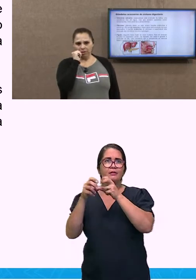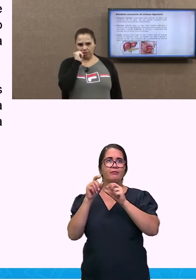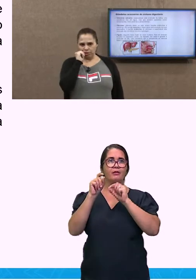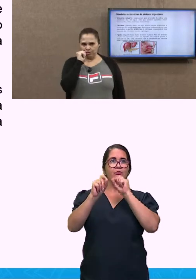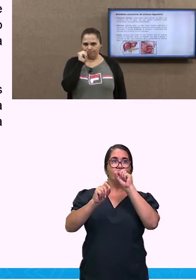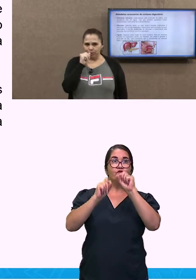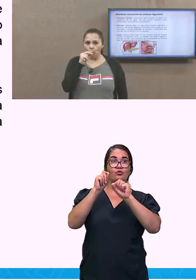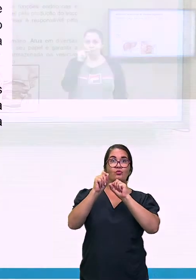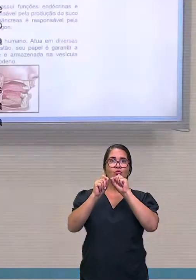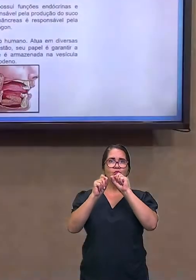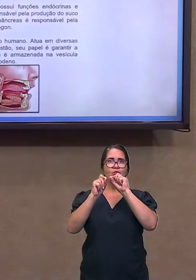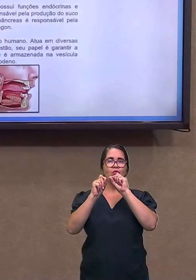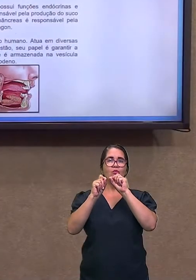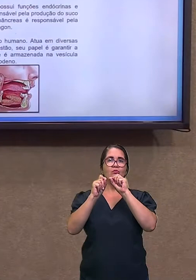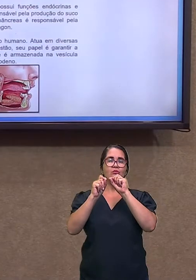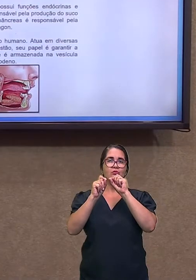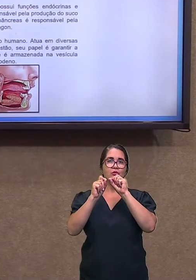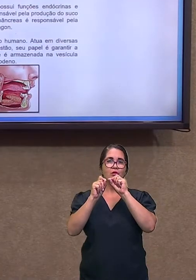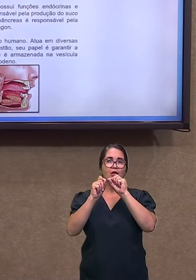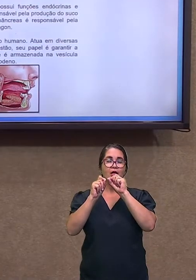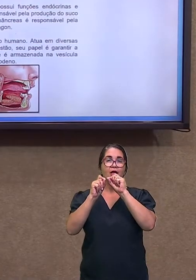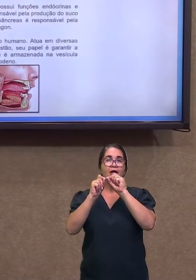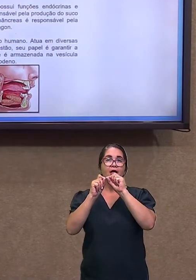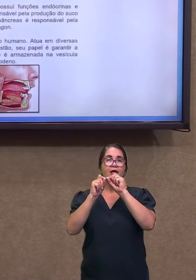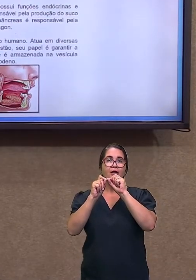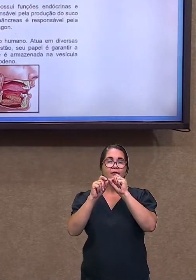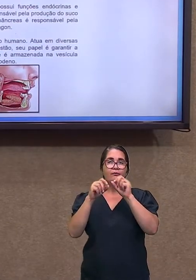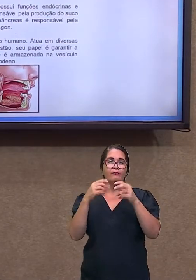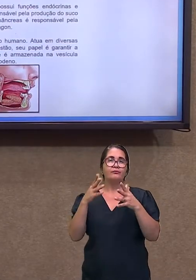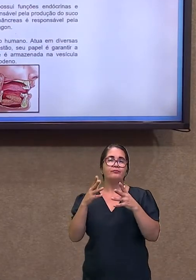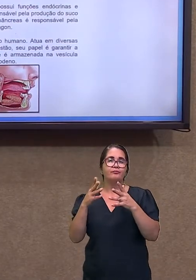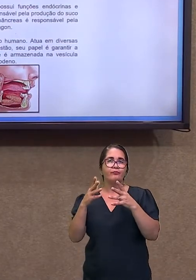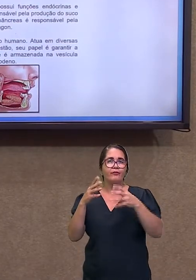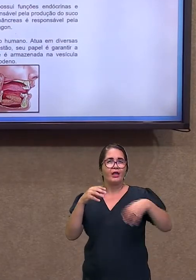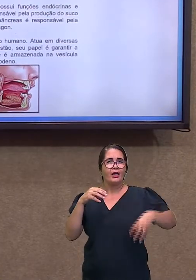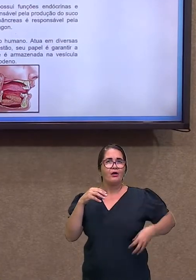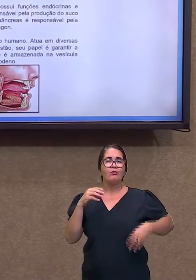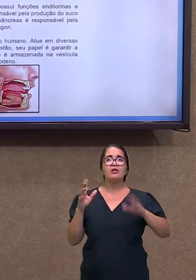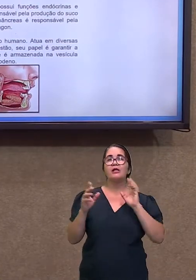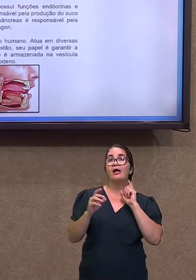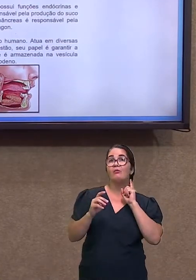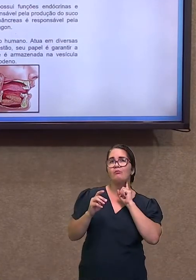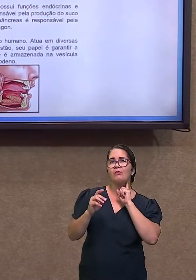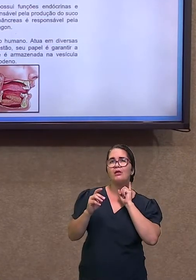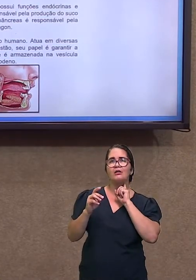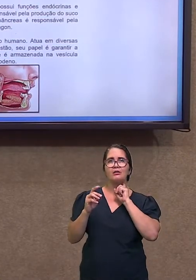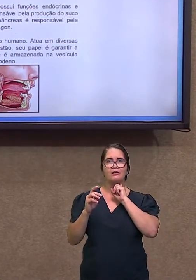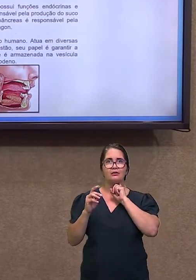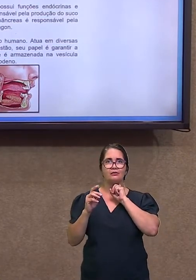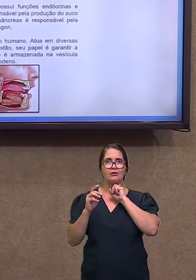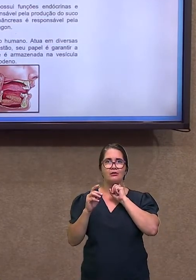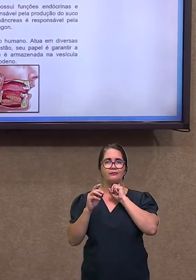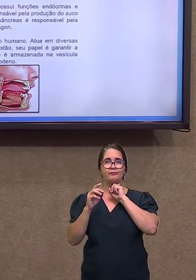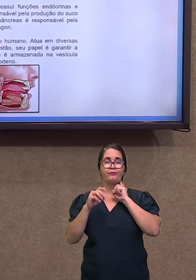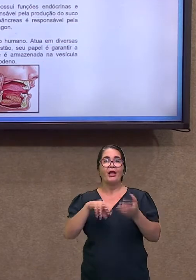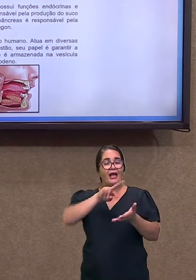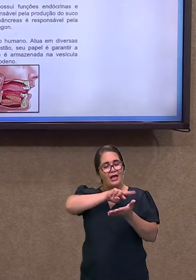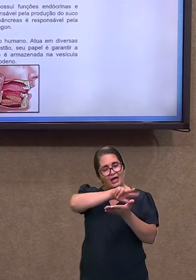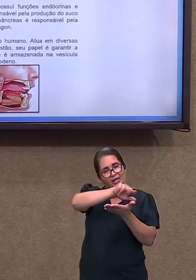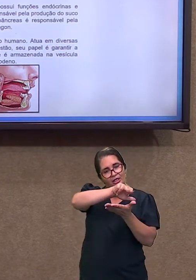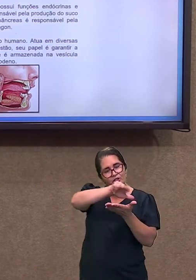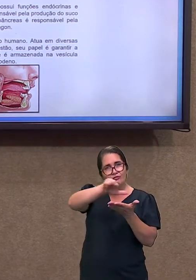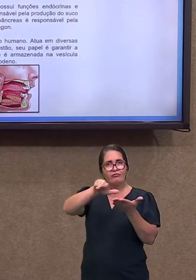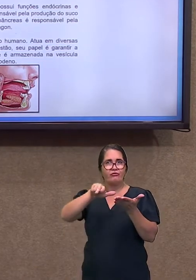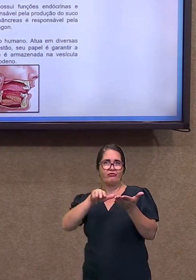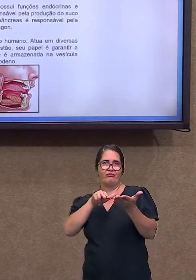muito importante. O pâncreas, ele é uma glândula mista. Então, ela é tanto